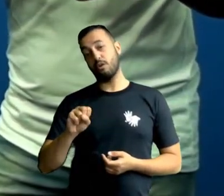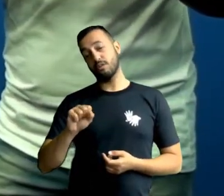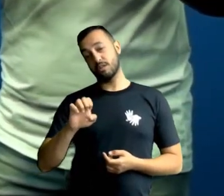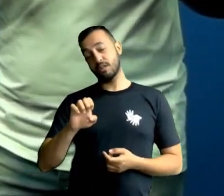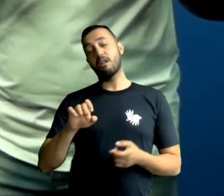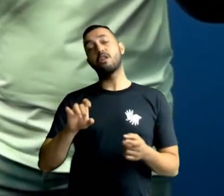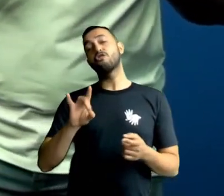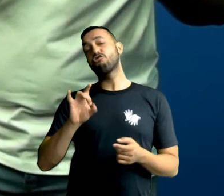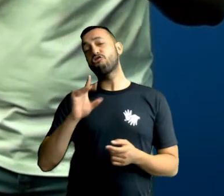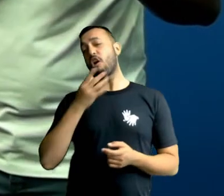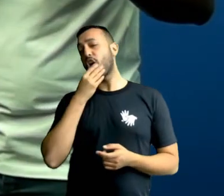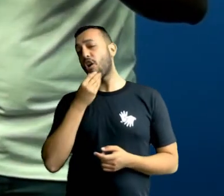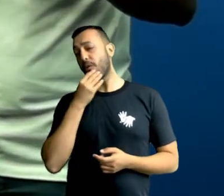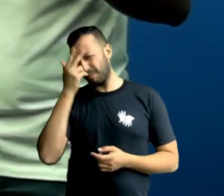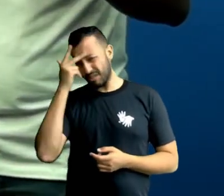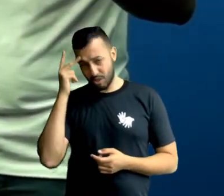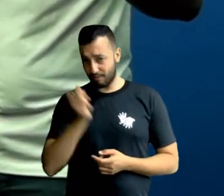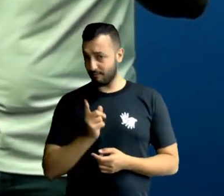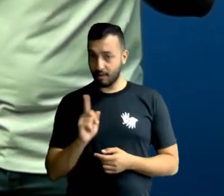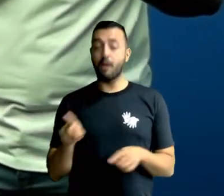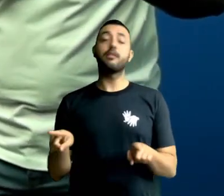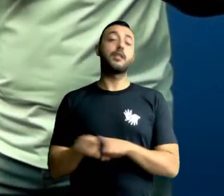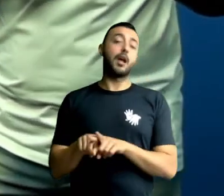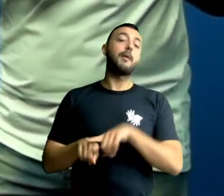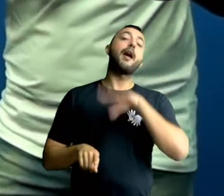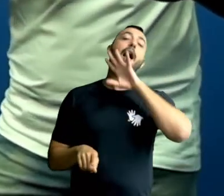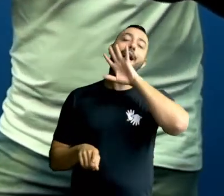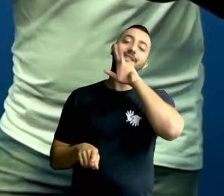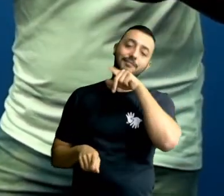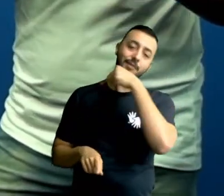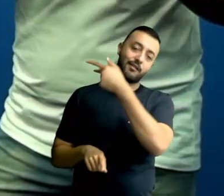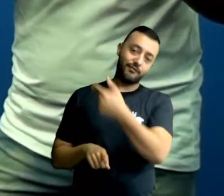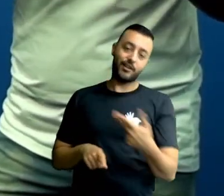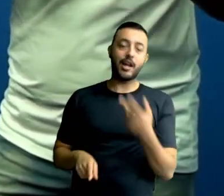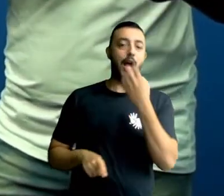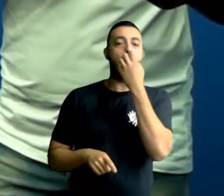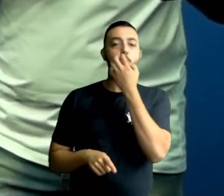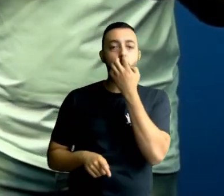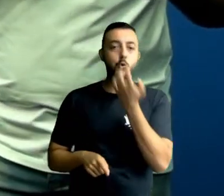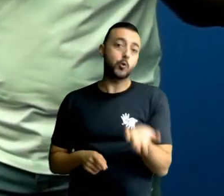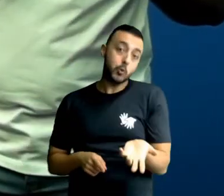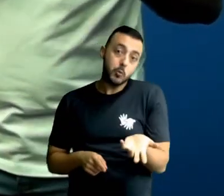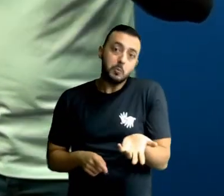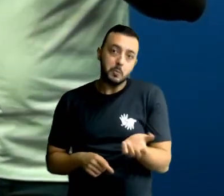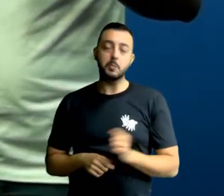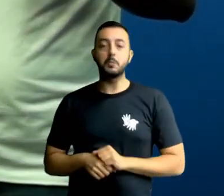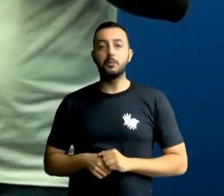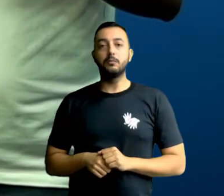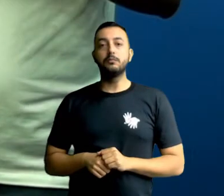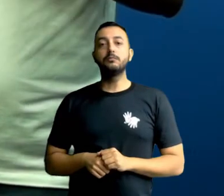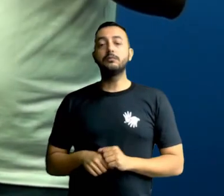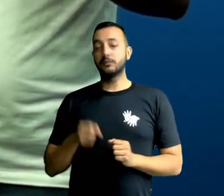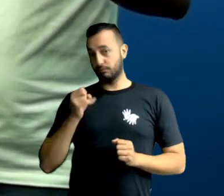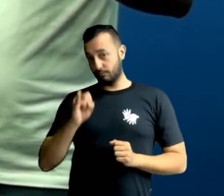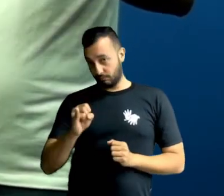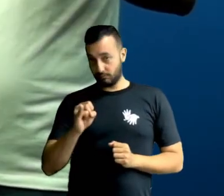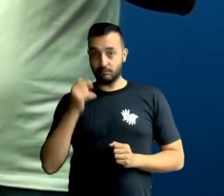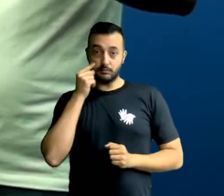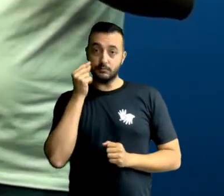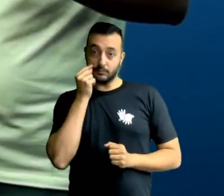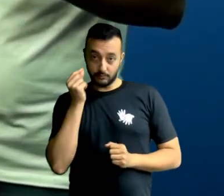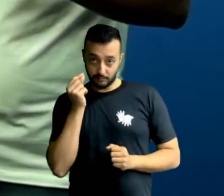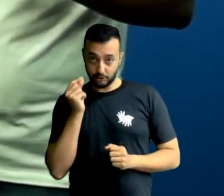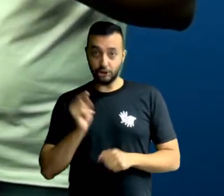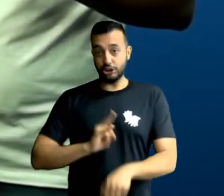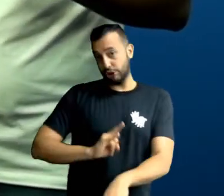né? Animais domésticos também podem ser infectados com leptospirose. Então, o seu cãozinho no seu quintal,